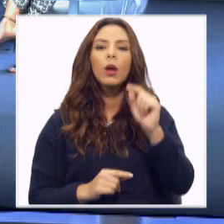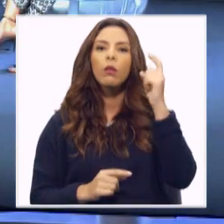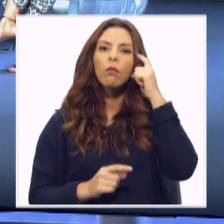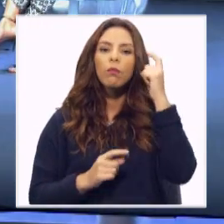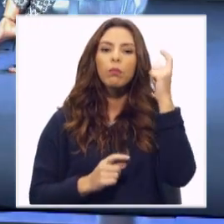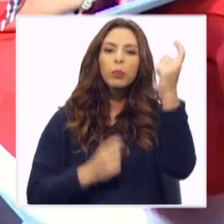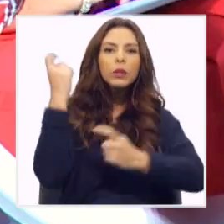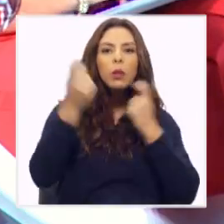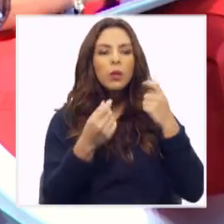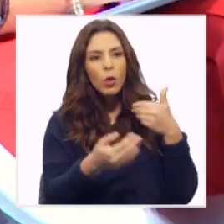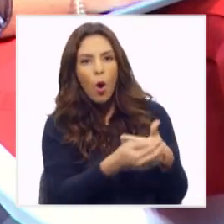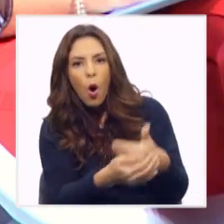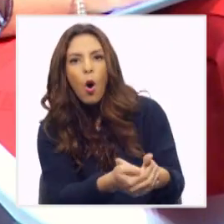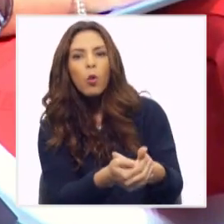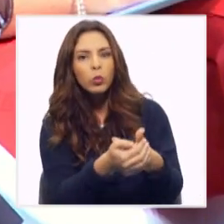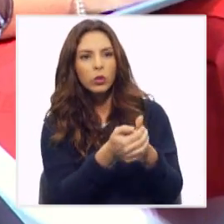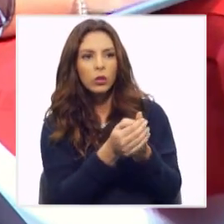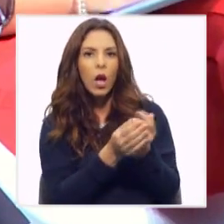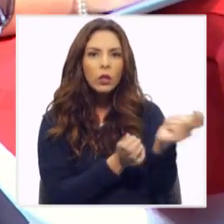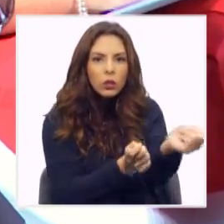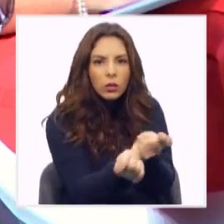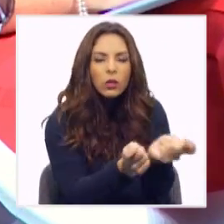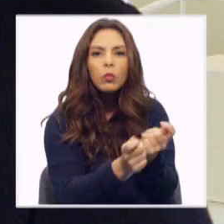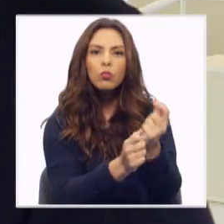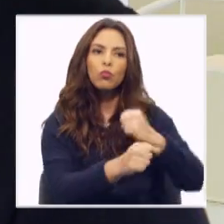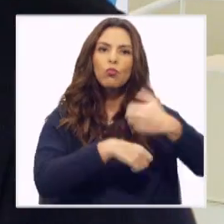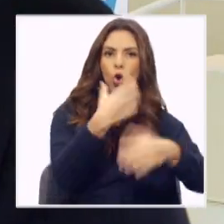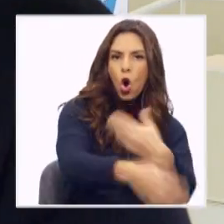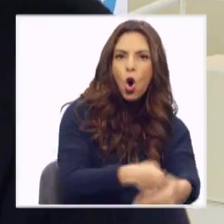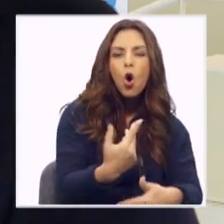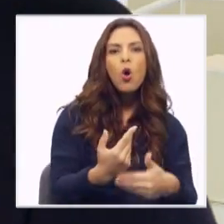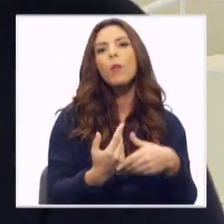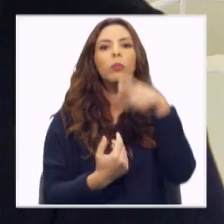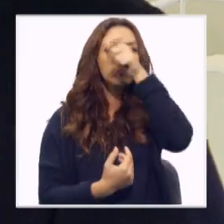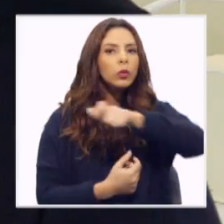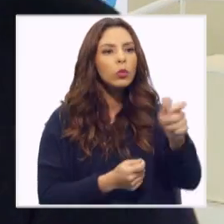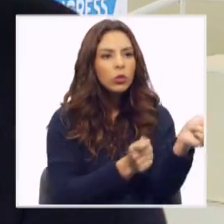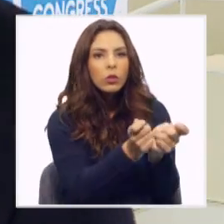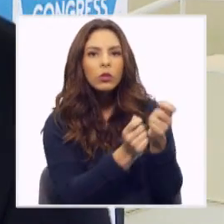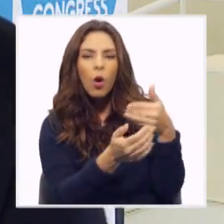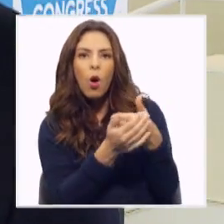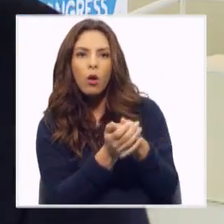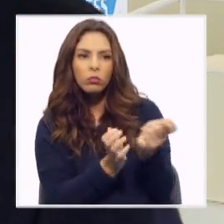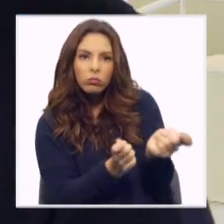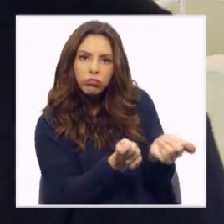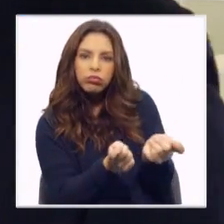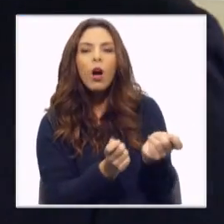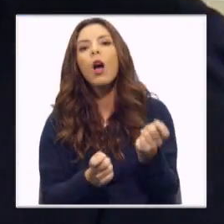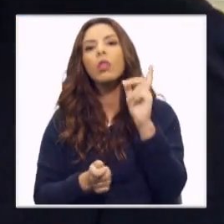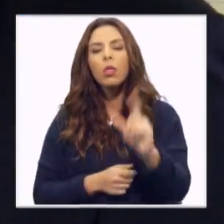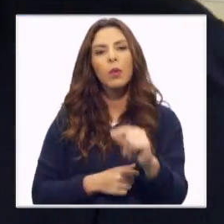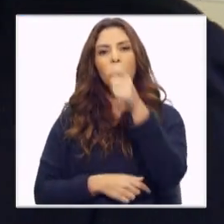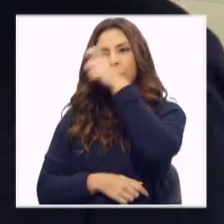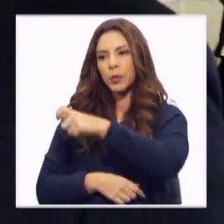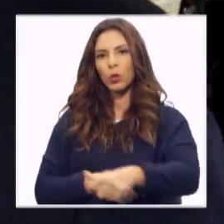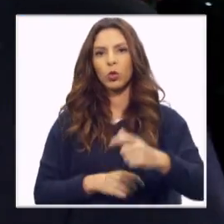forma como operam, ser mais inteligentes na forma como gerem ativos, como gerem as pessoas e, finalmente, proporcionar aos colaboradores